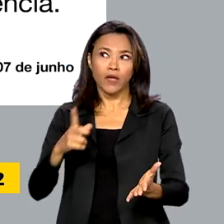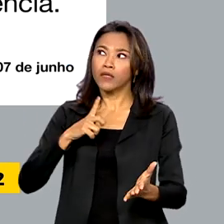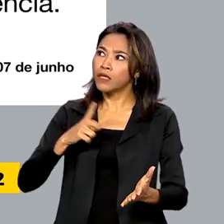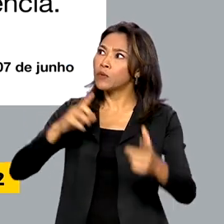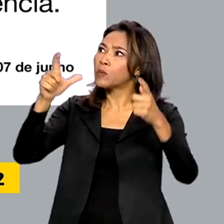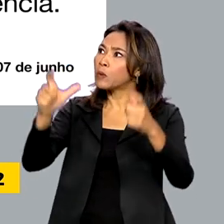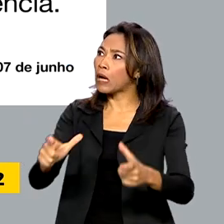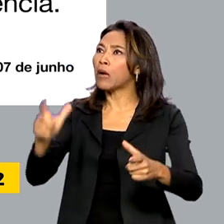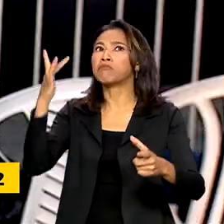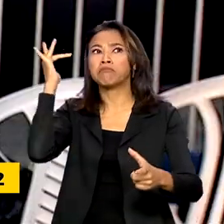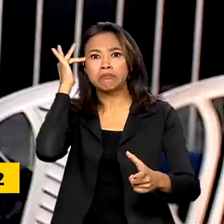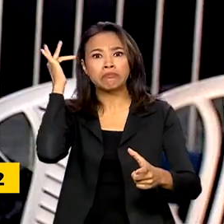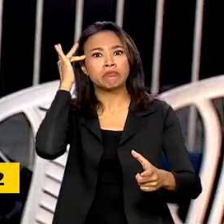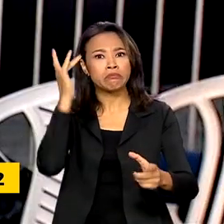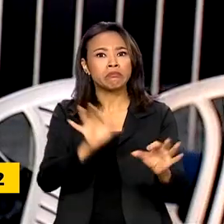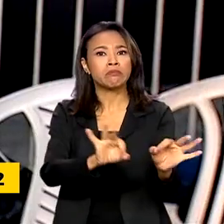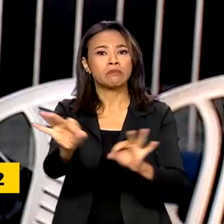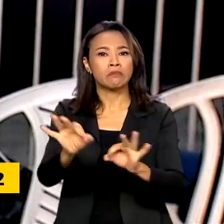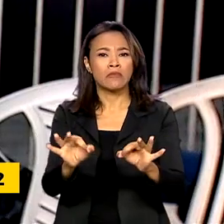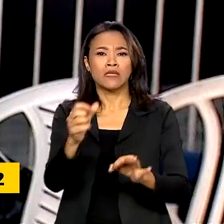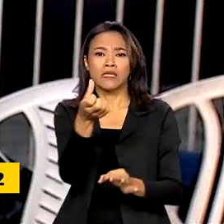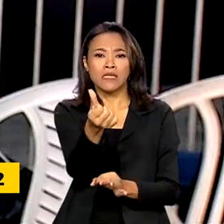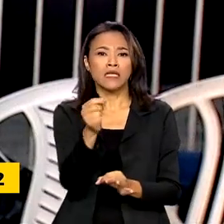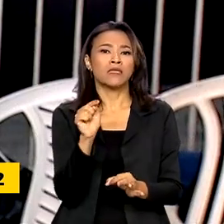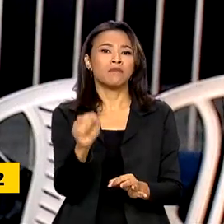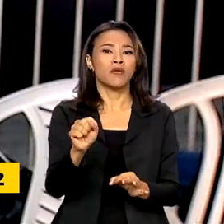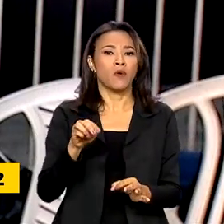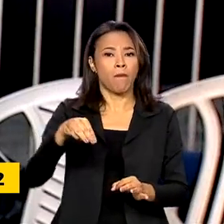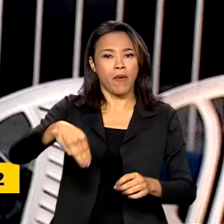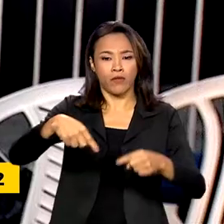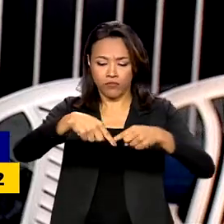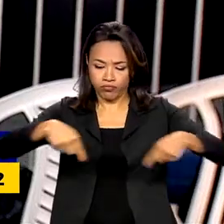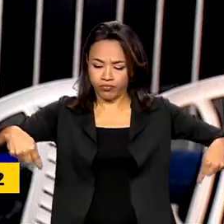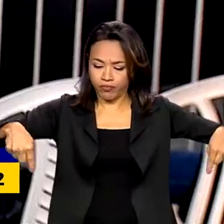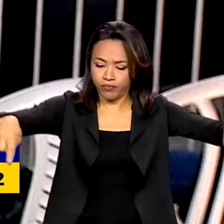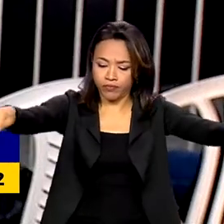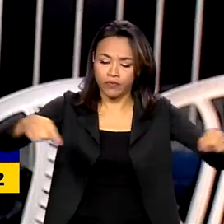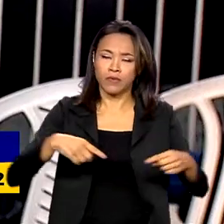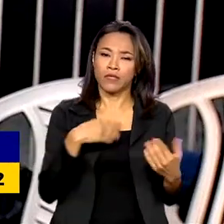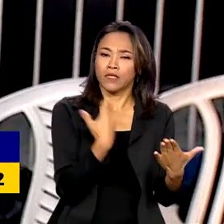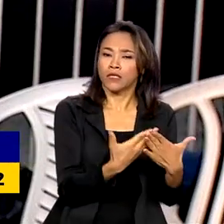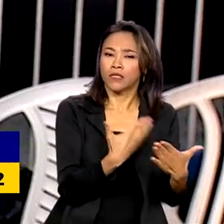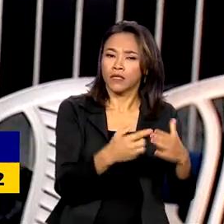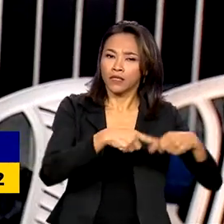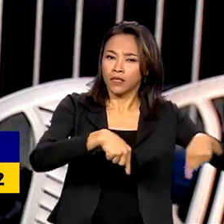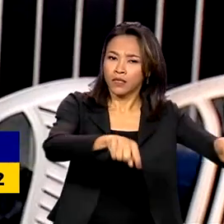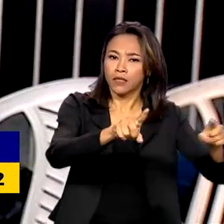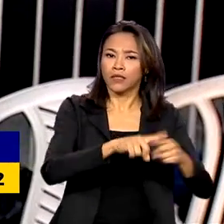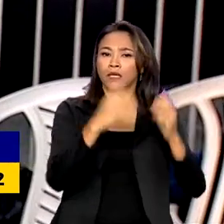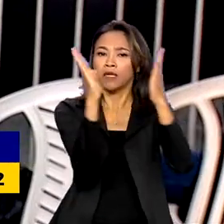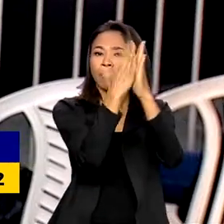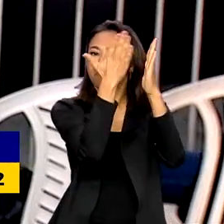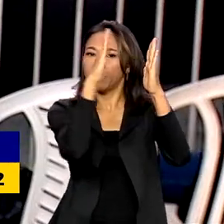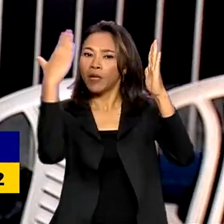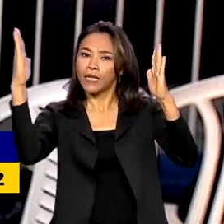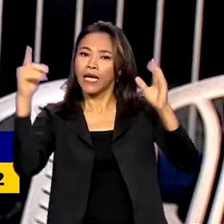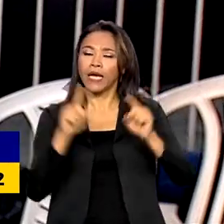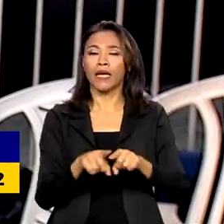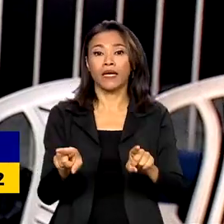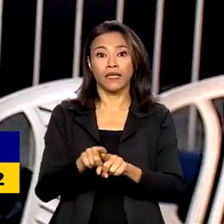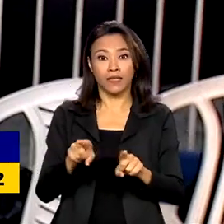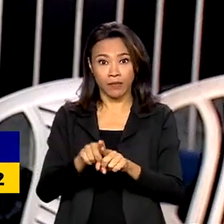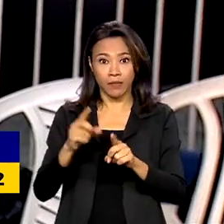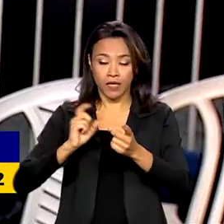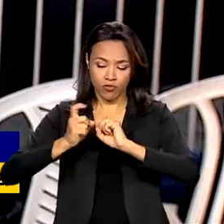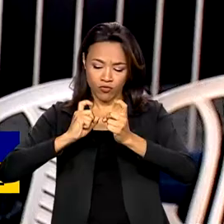O campus terá mais de 6 mil metros quadrados com sala de aula, biblioteca e centro